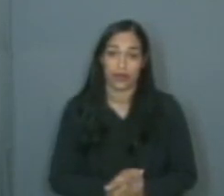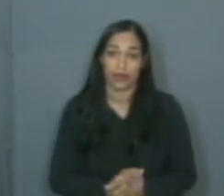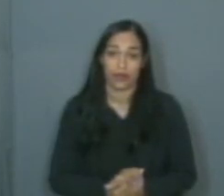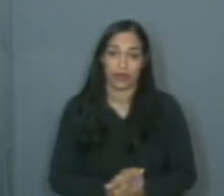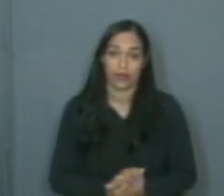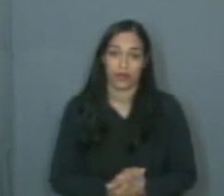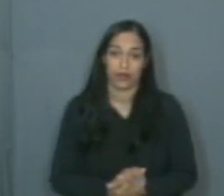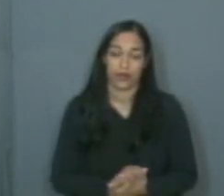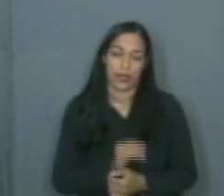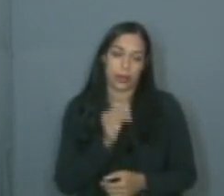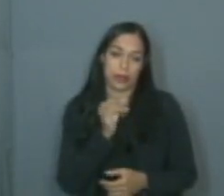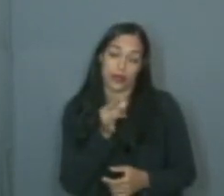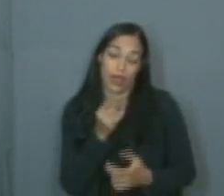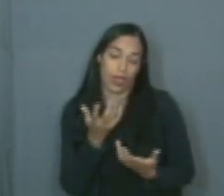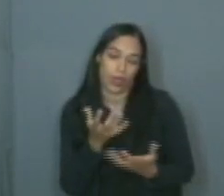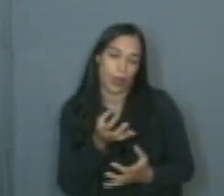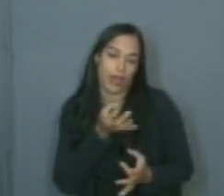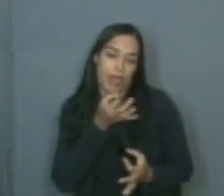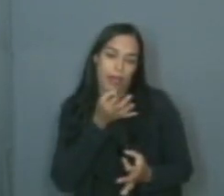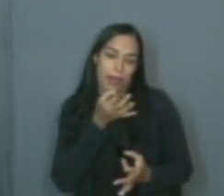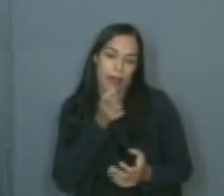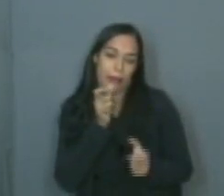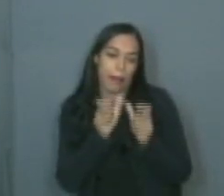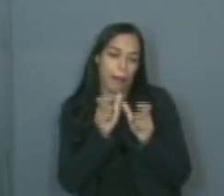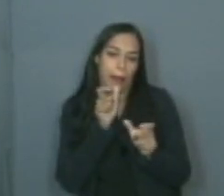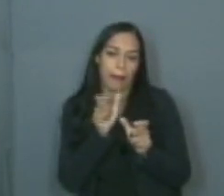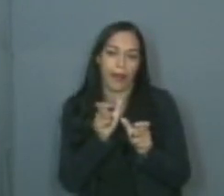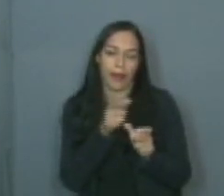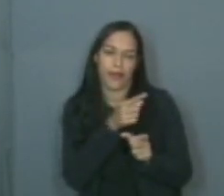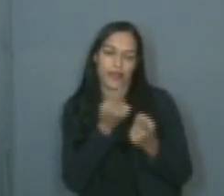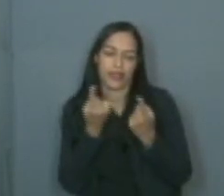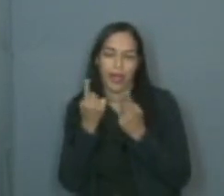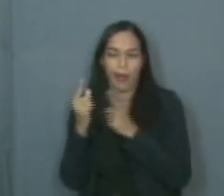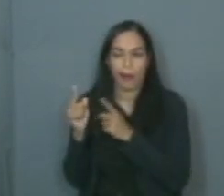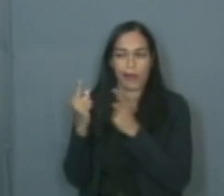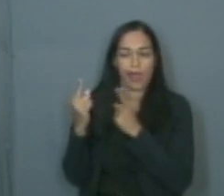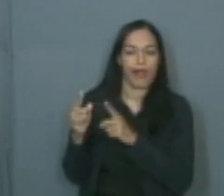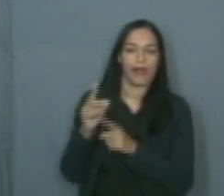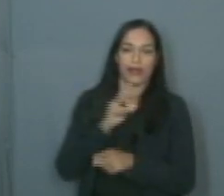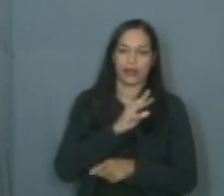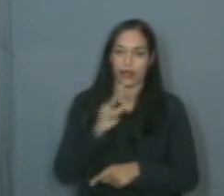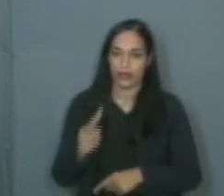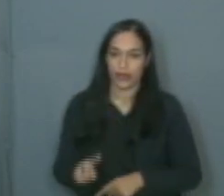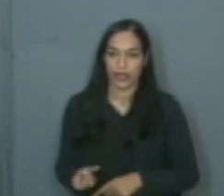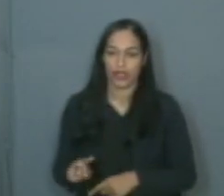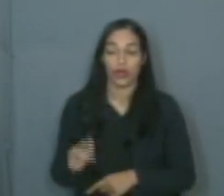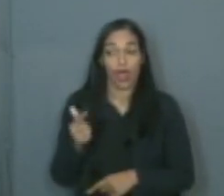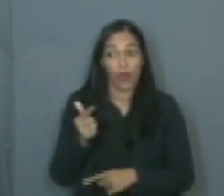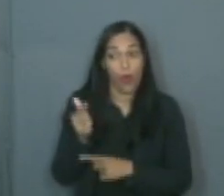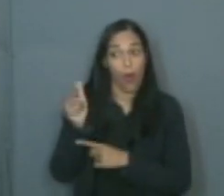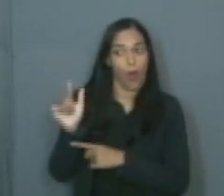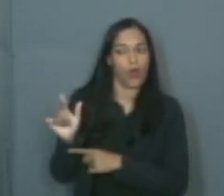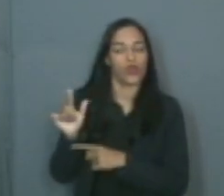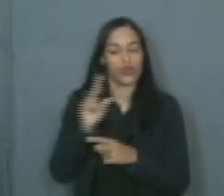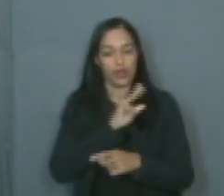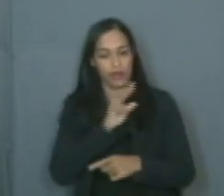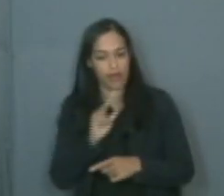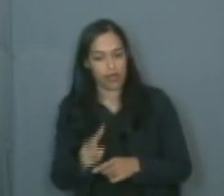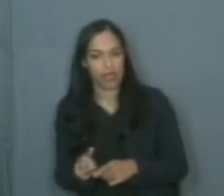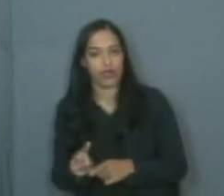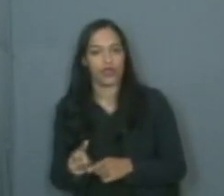você não quer ser ofendido, mas você solta uma graça com o vereador. Aí o outro vereador